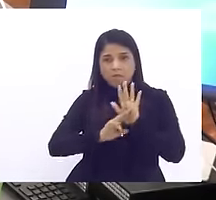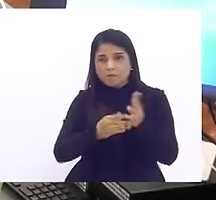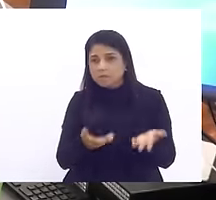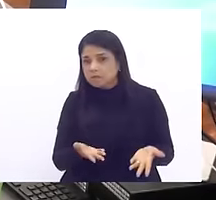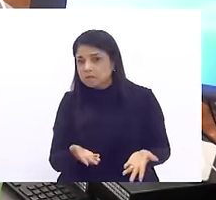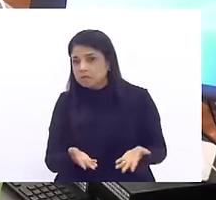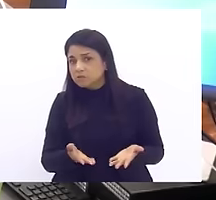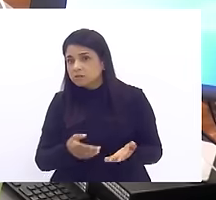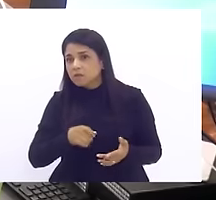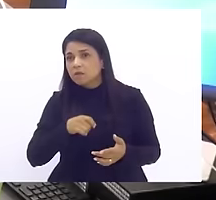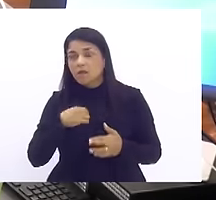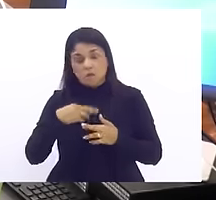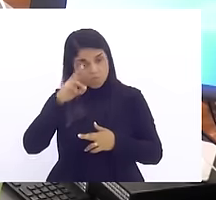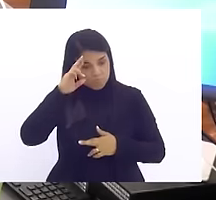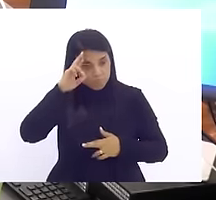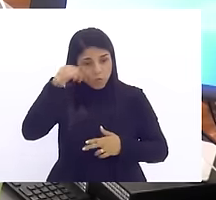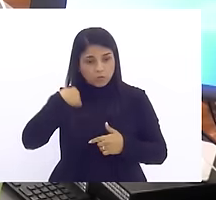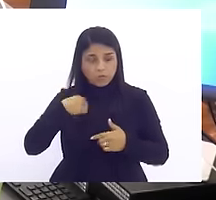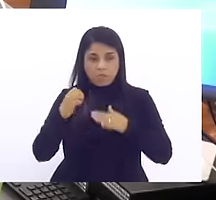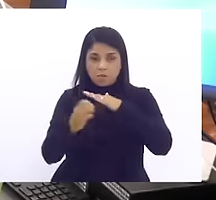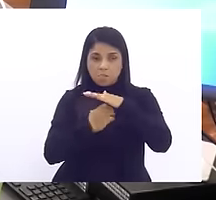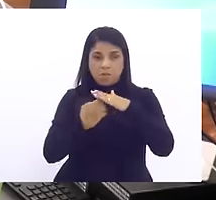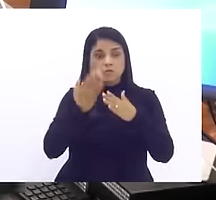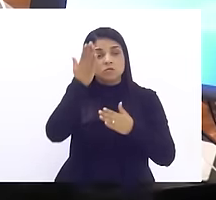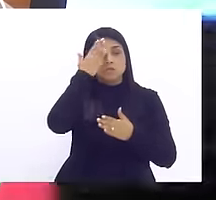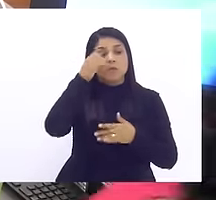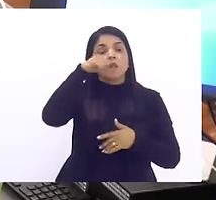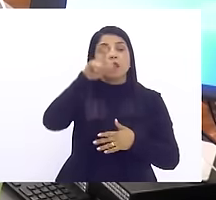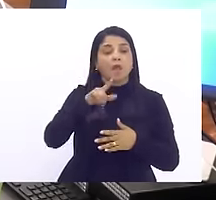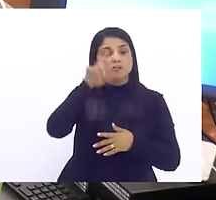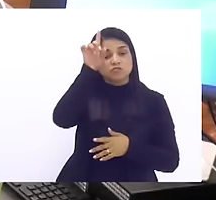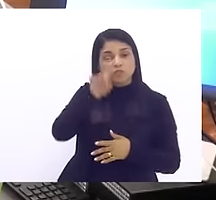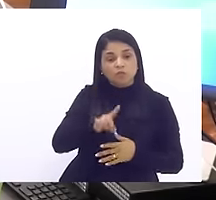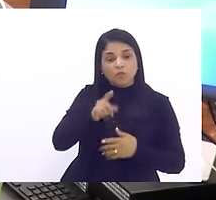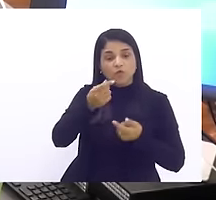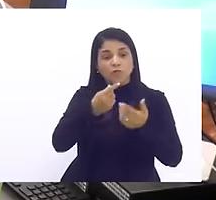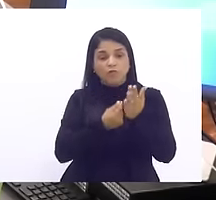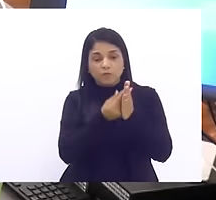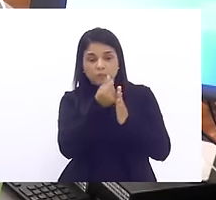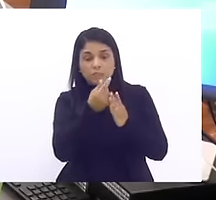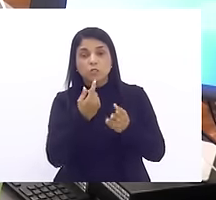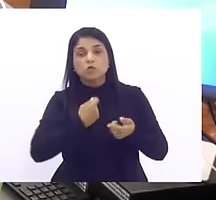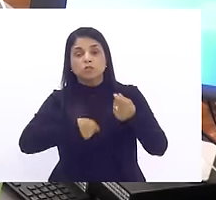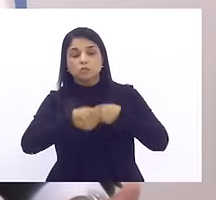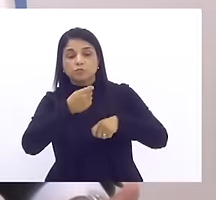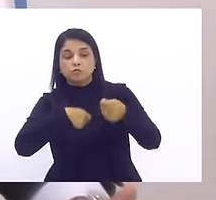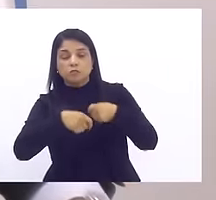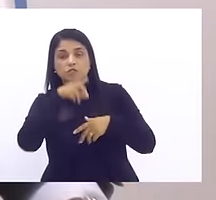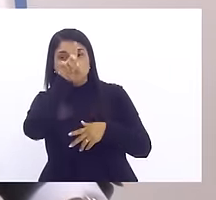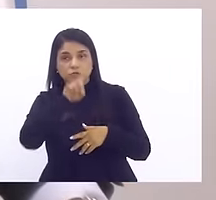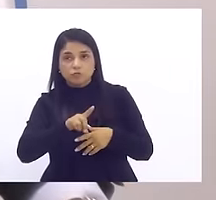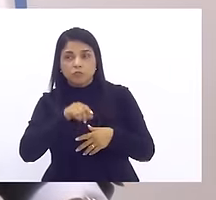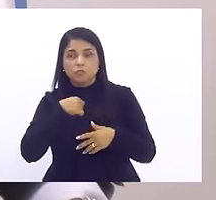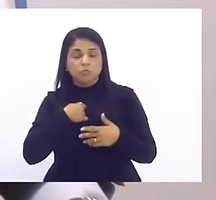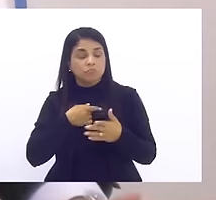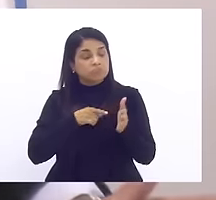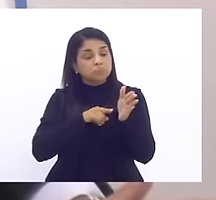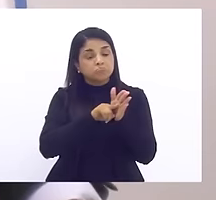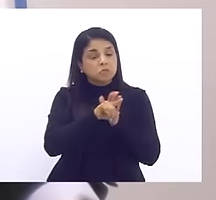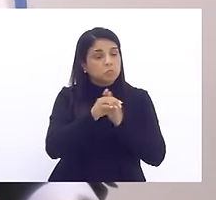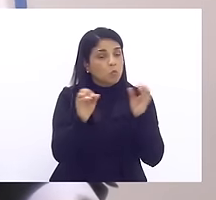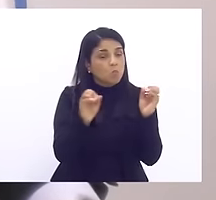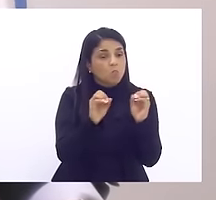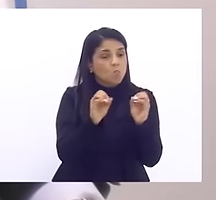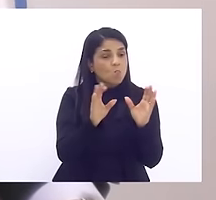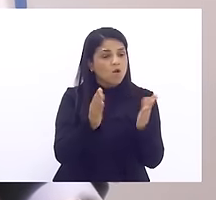eu como dono da minha empresa não sei quem é o diretor financeiro administrativo tem pegadinha nenhuma dessa pergunta é